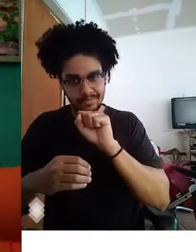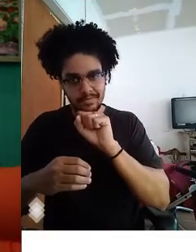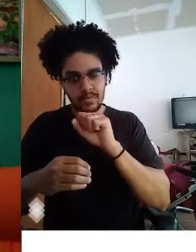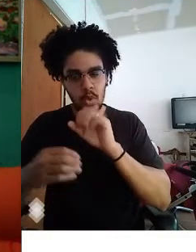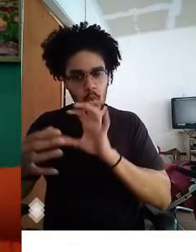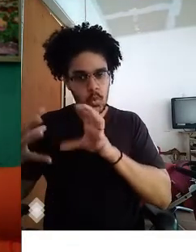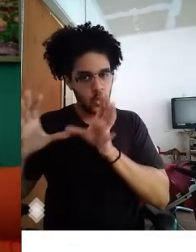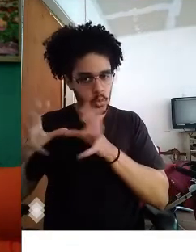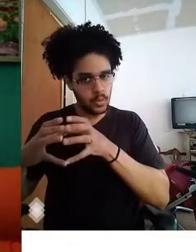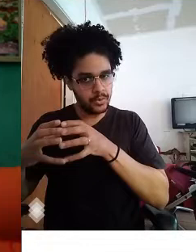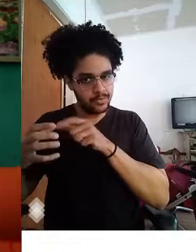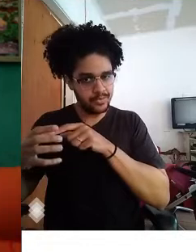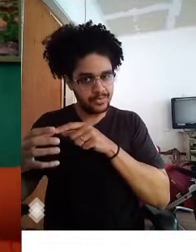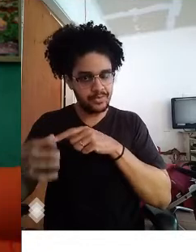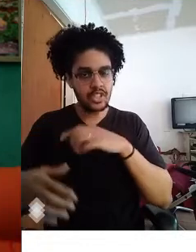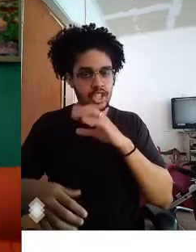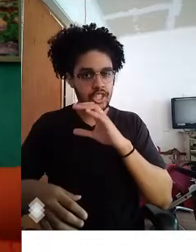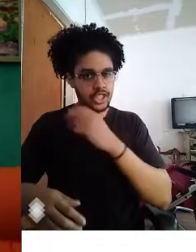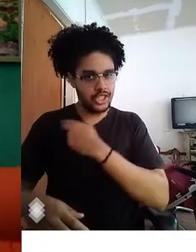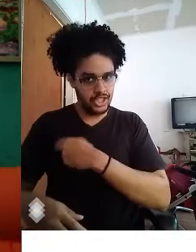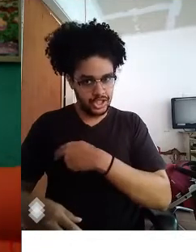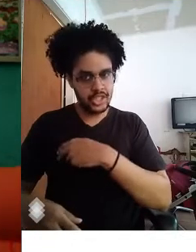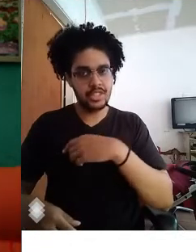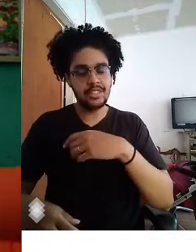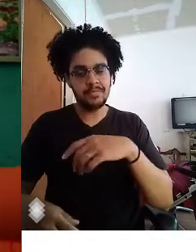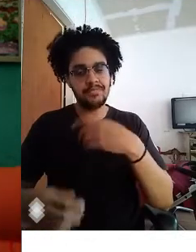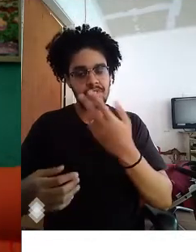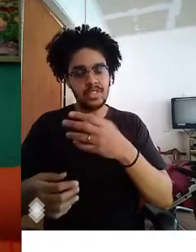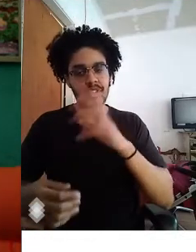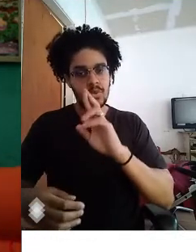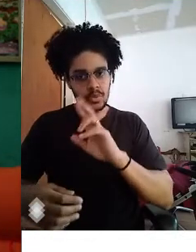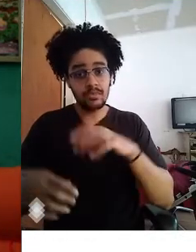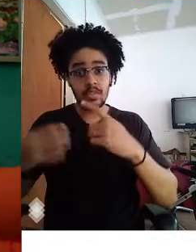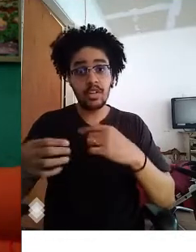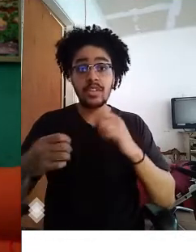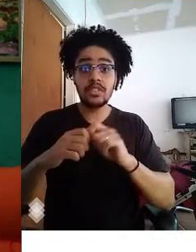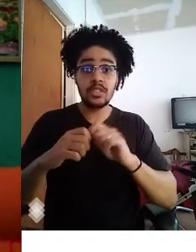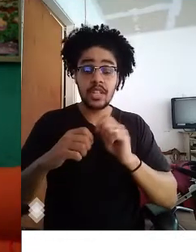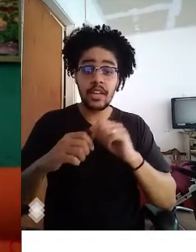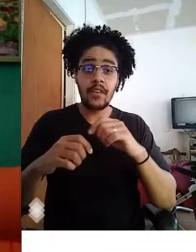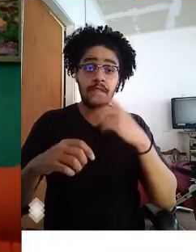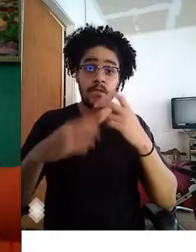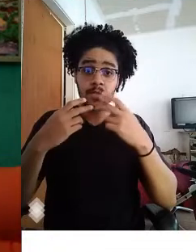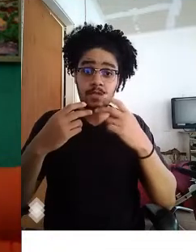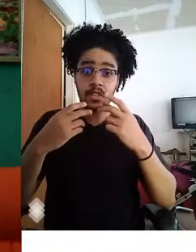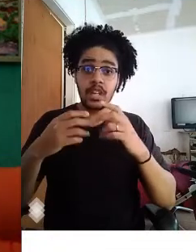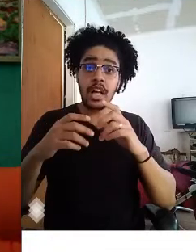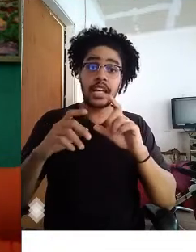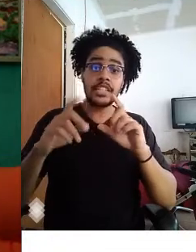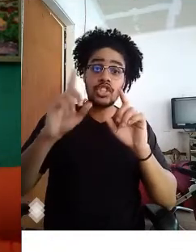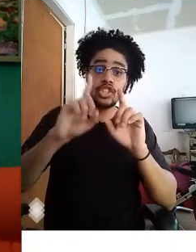isso? Eles promoveram, incentivaram o crescimento de governos de extrema direita nos